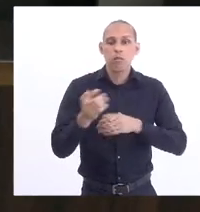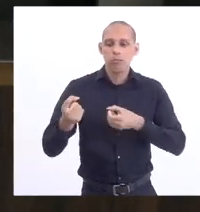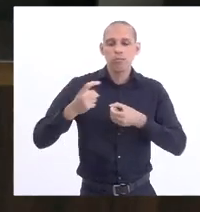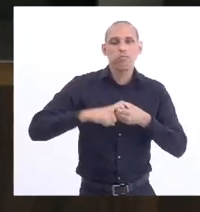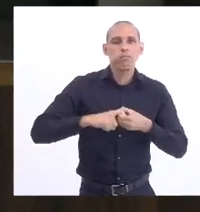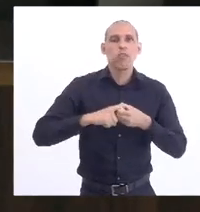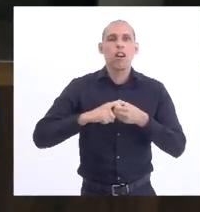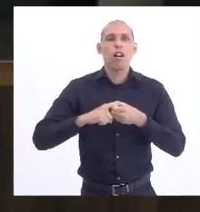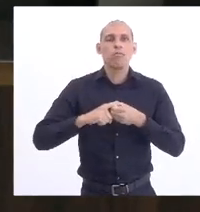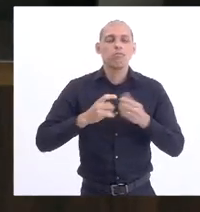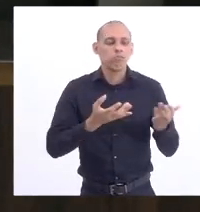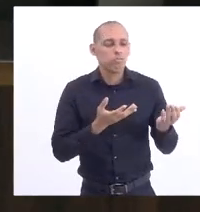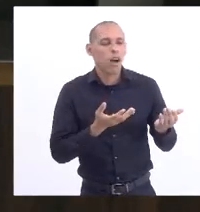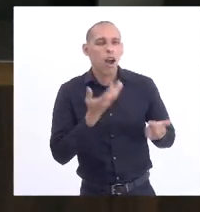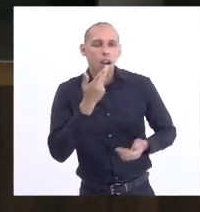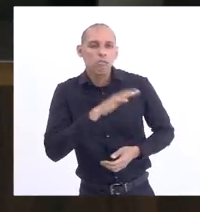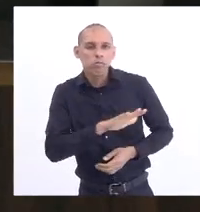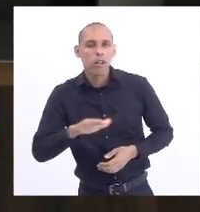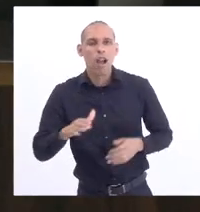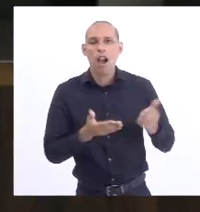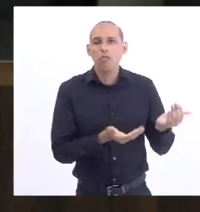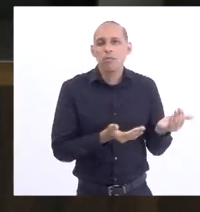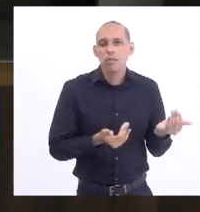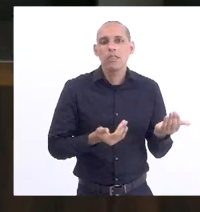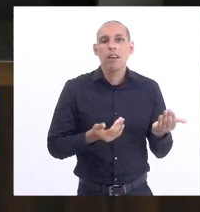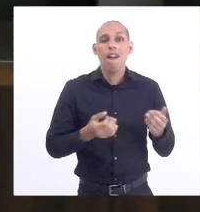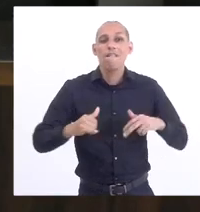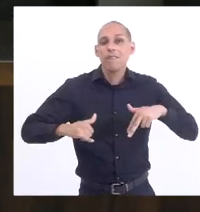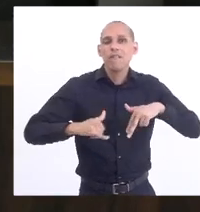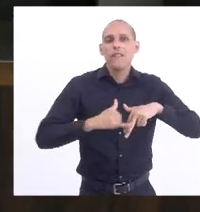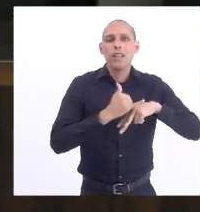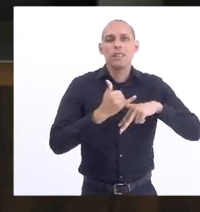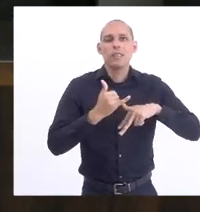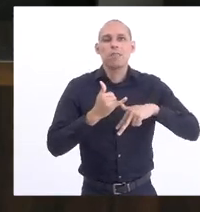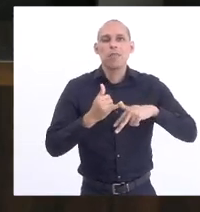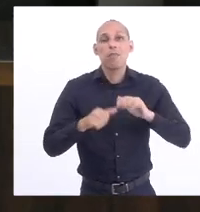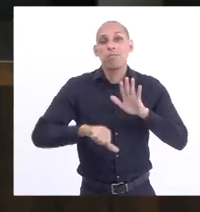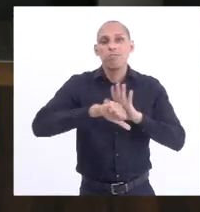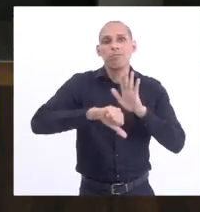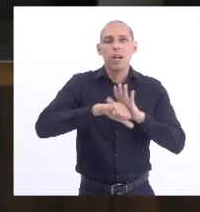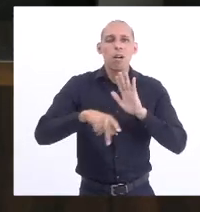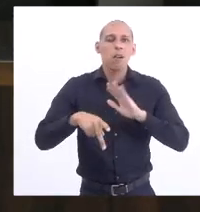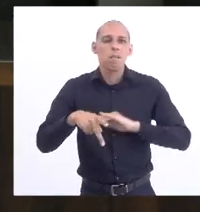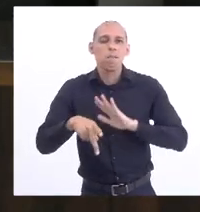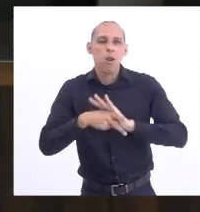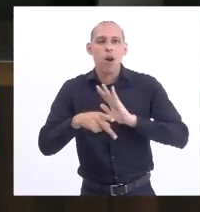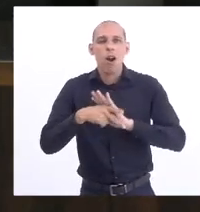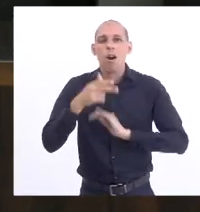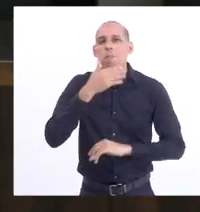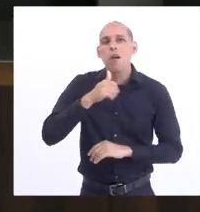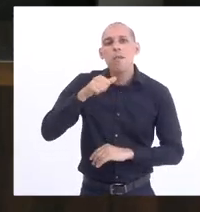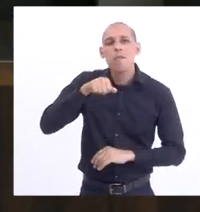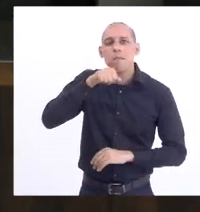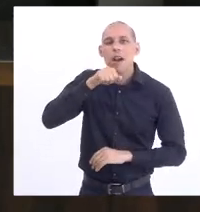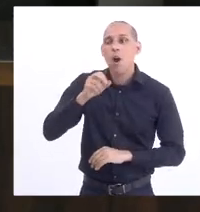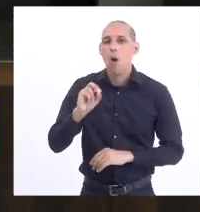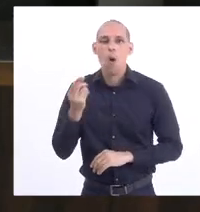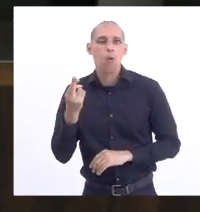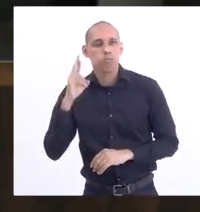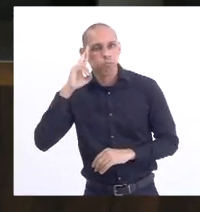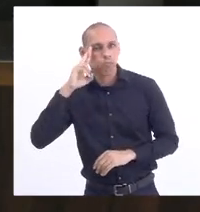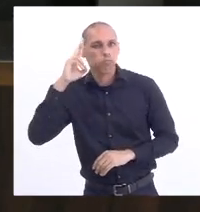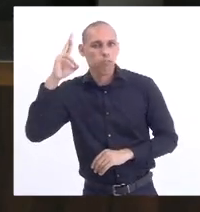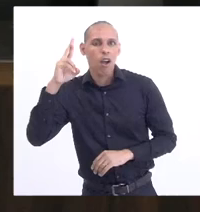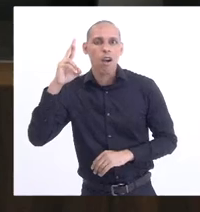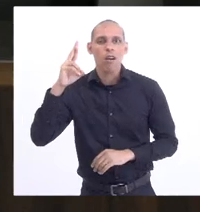adolescentes vítimas de crimes cometidos por pais responsáveis ou responsáveis indiciados em inquéritos policiais e ou condenados em ação penal